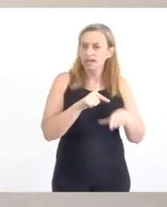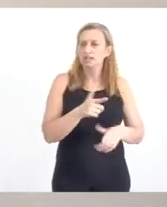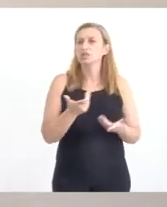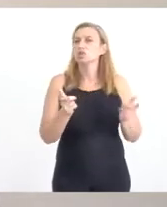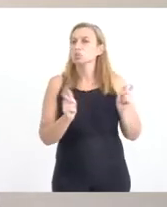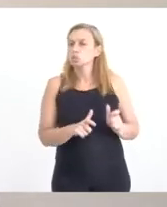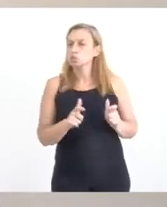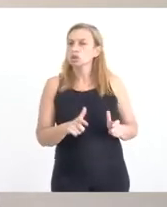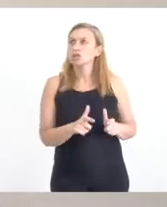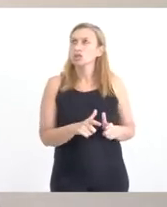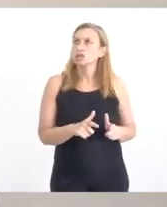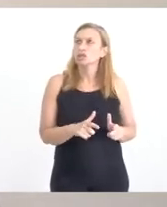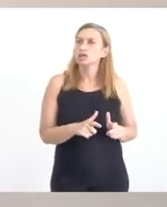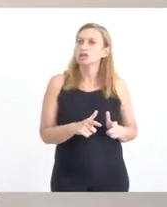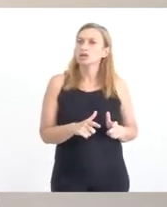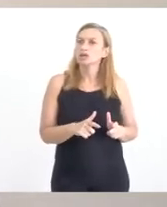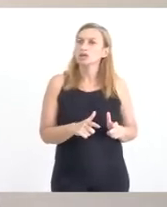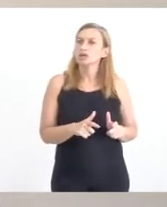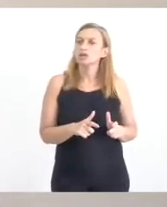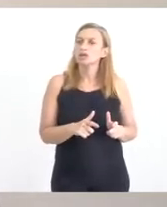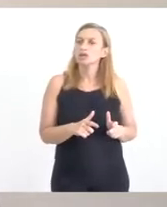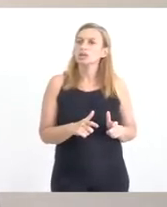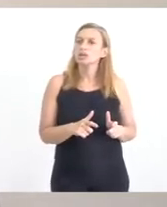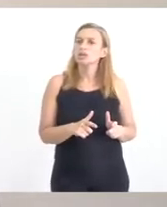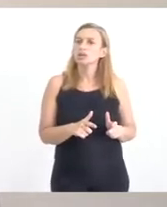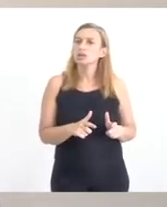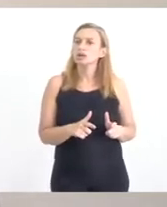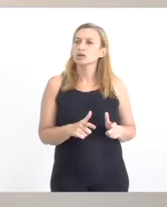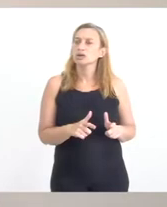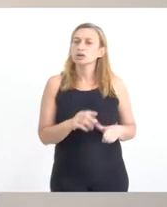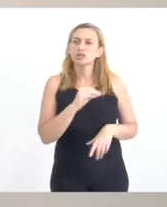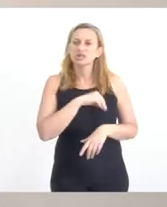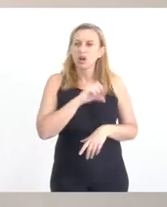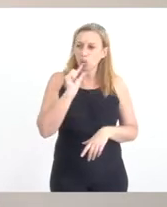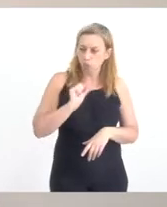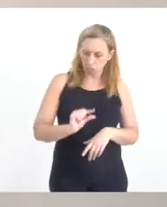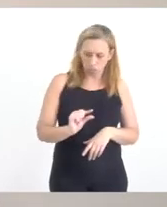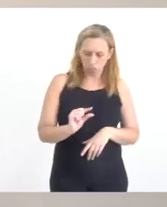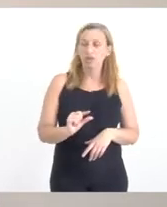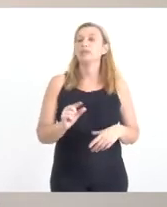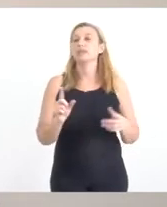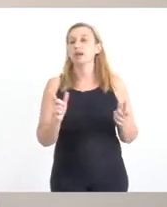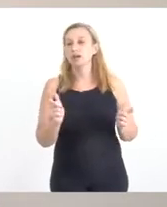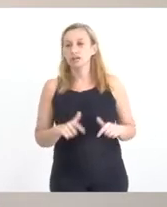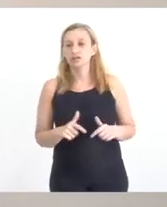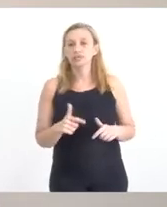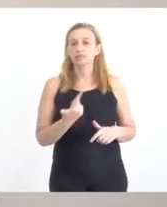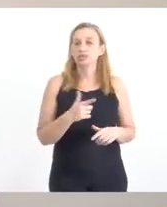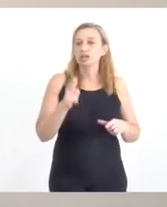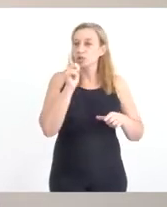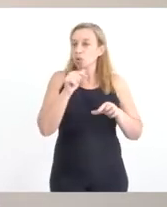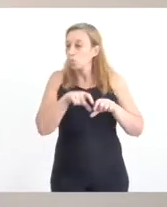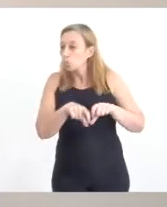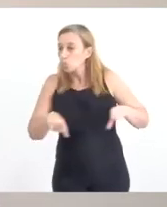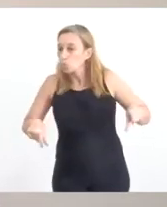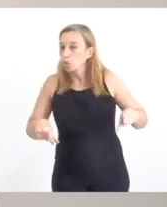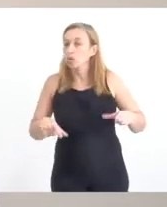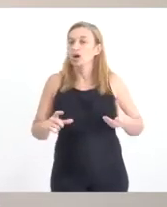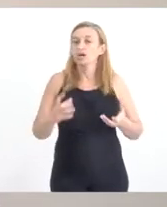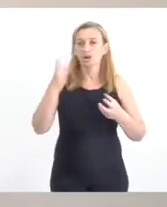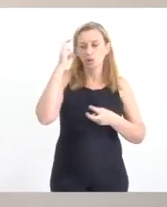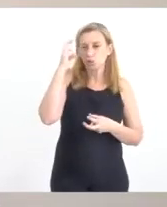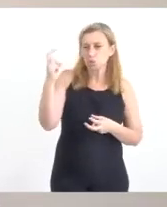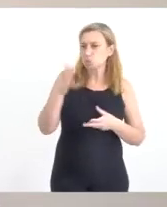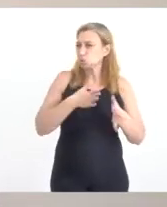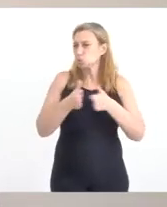em lugares onde a gente tem é uma renda muito mais baixa em lugares onde a gente não tem saneamento a gente não tem acesso à